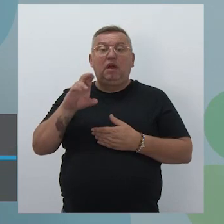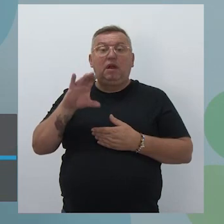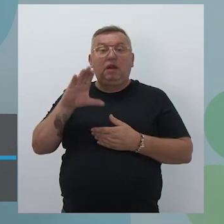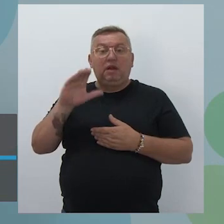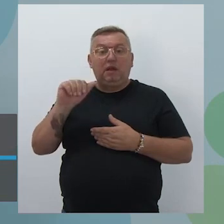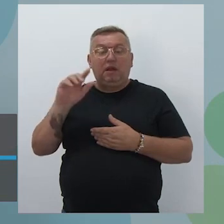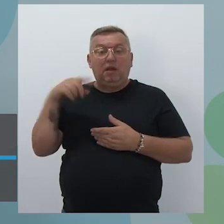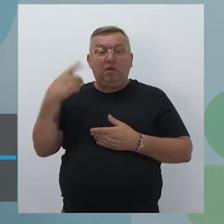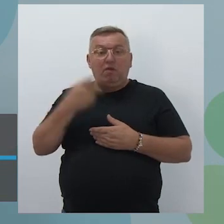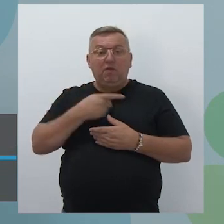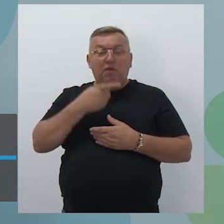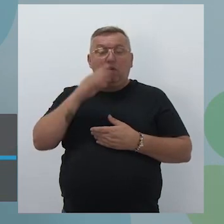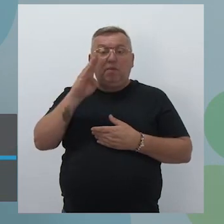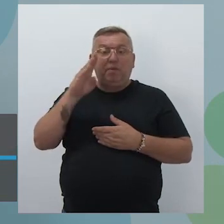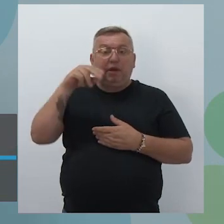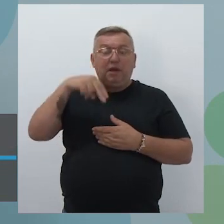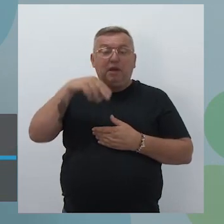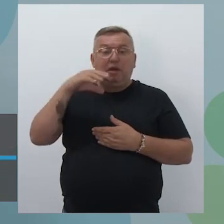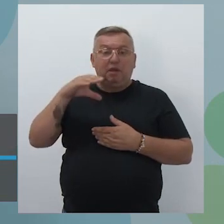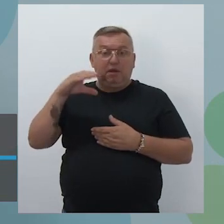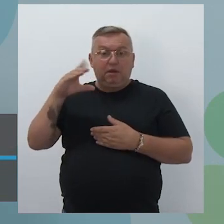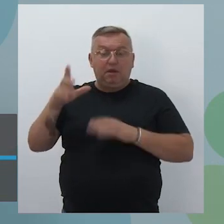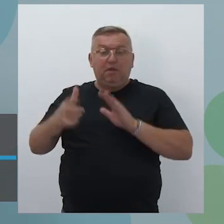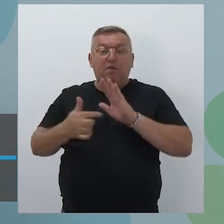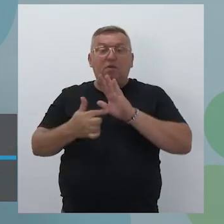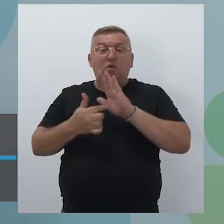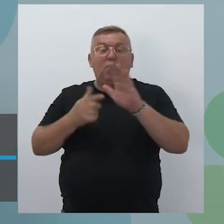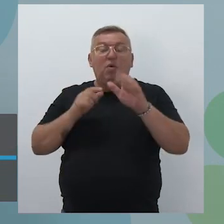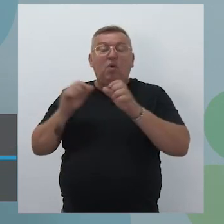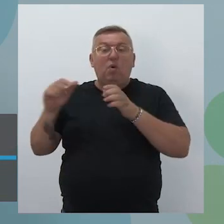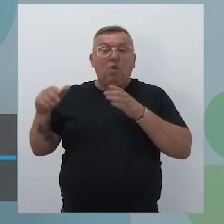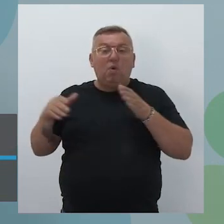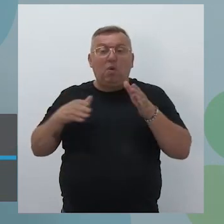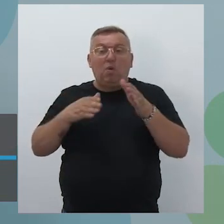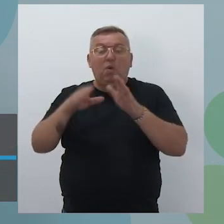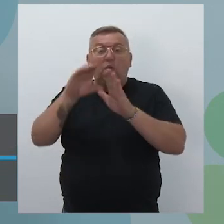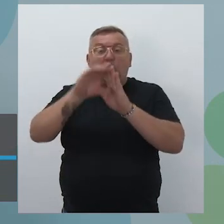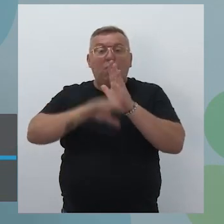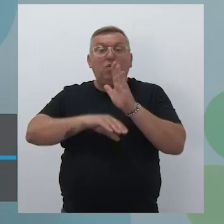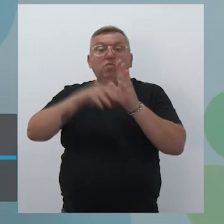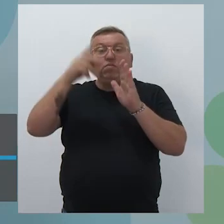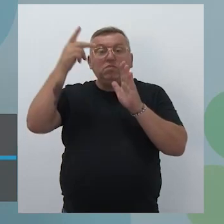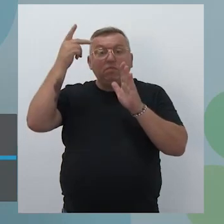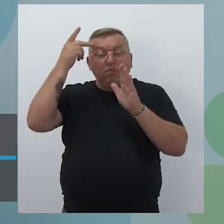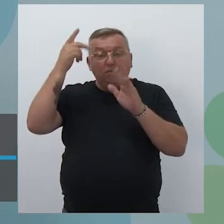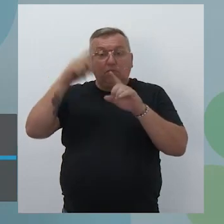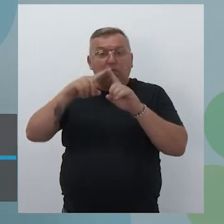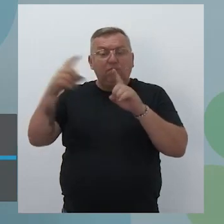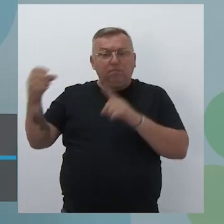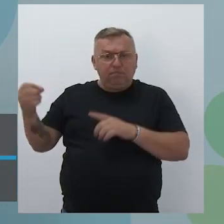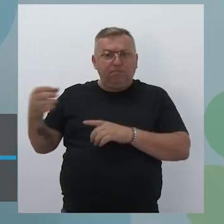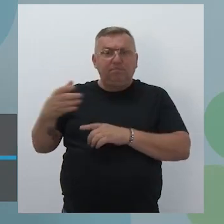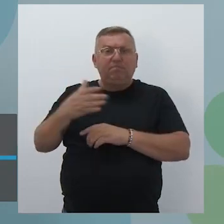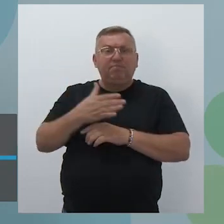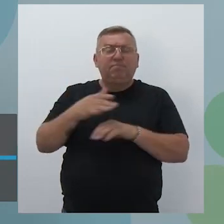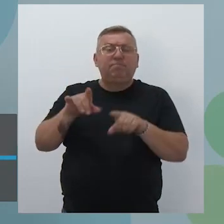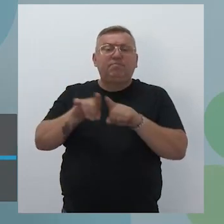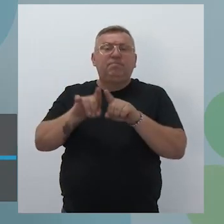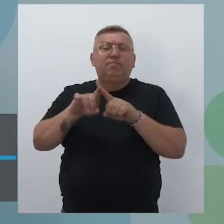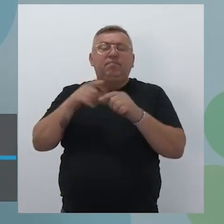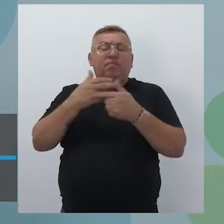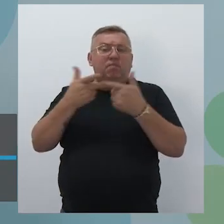A BNCC indicou um caminho para um currículo paulista muito contemporâneo. E isso é um